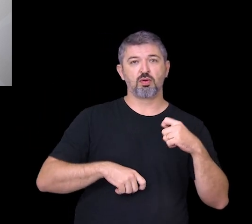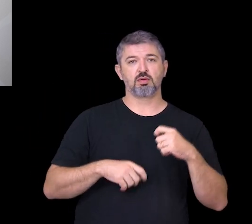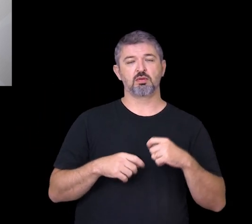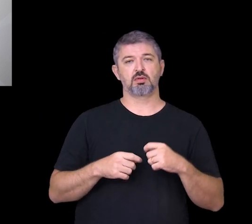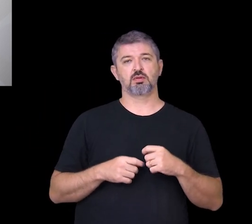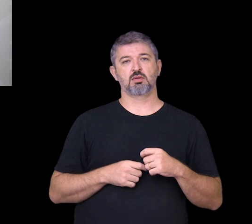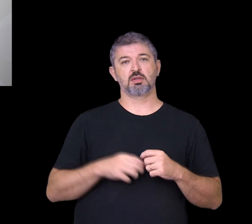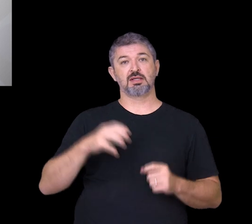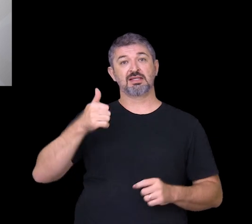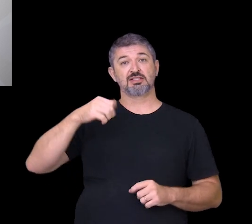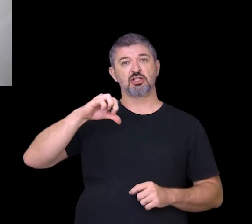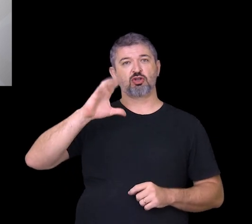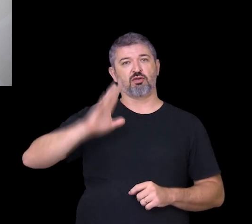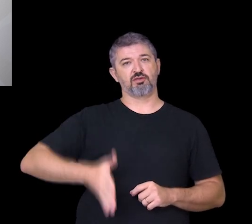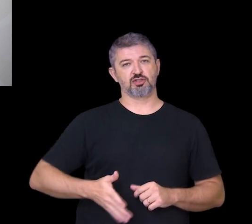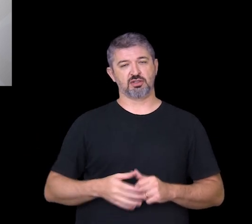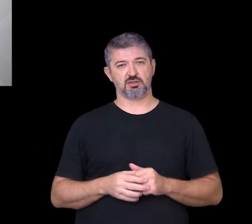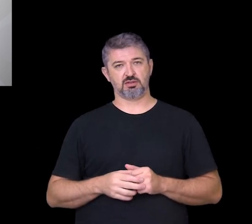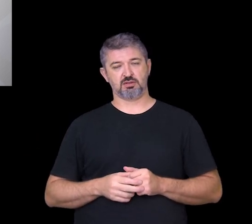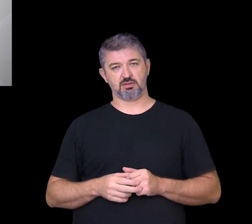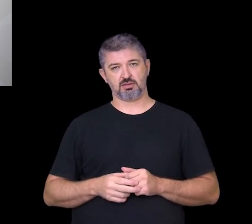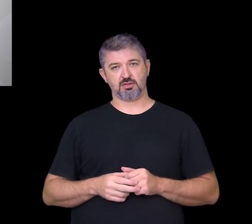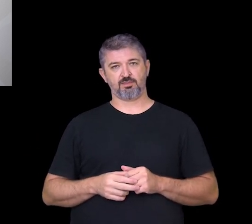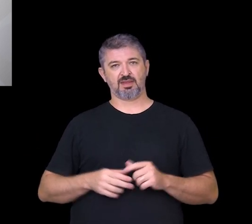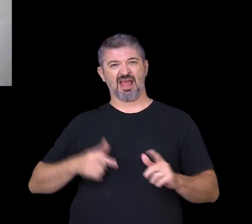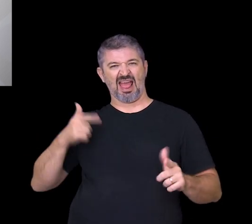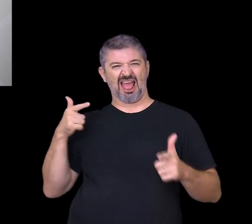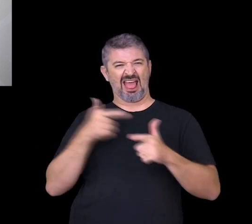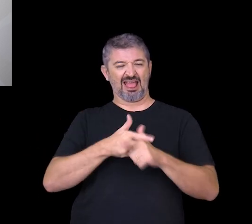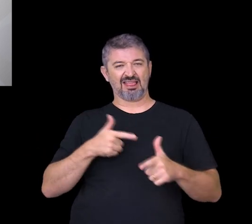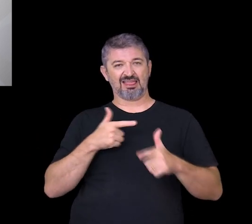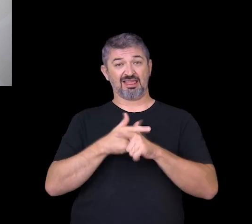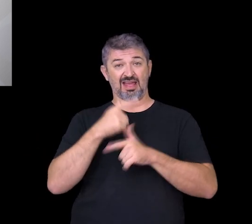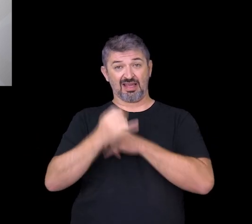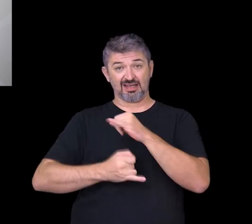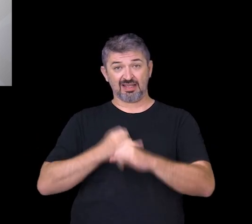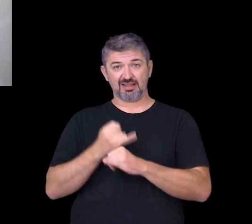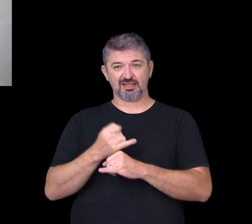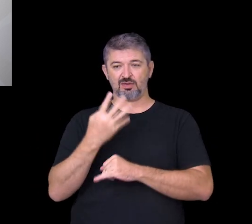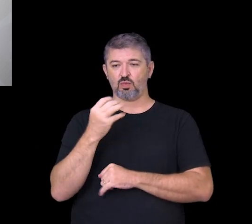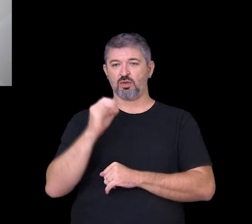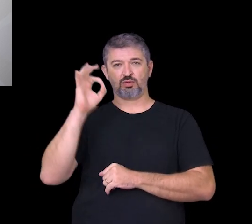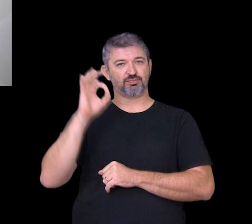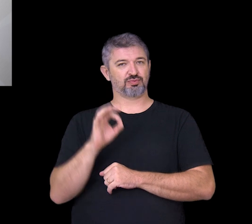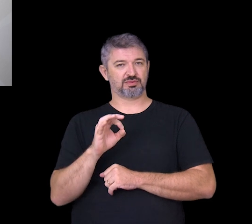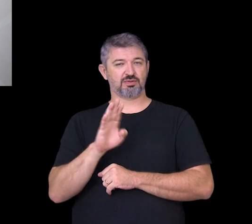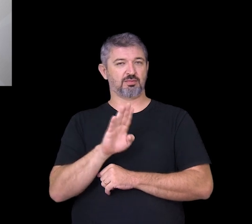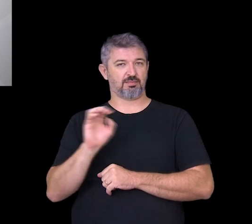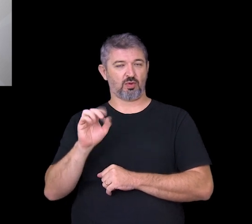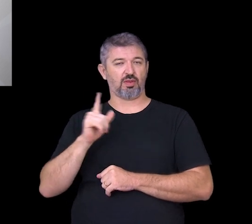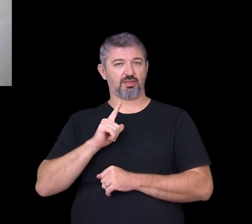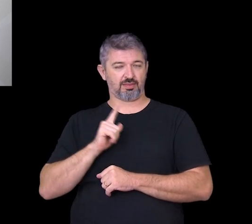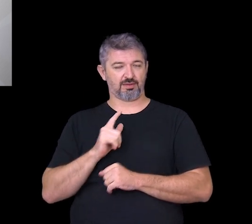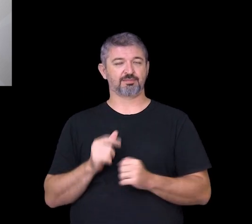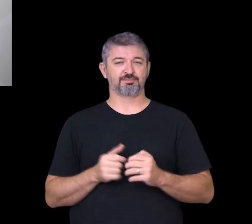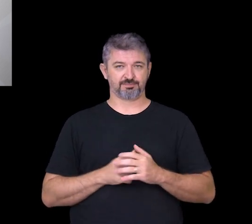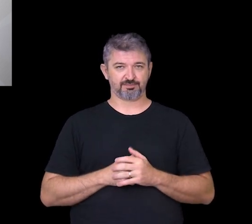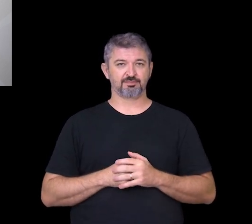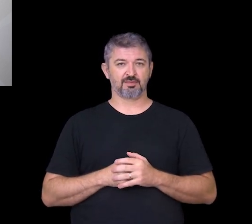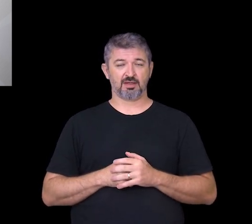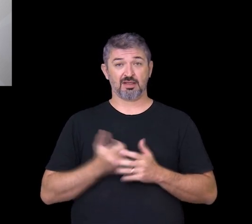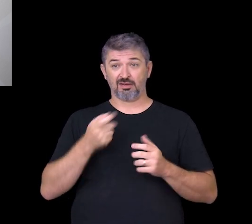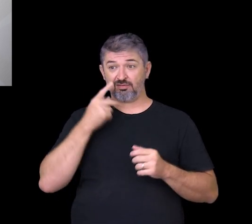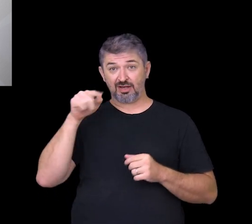estupro, 19 registros. Os ataques virtuais, 40% das ocorrências. Depois eu queria que